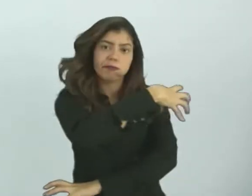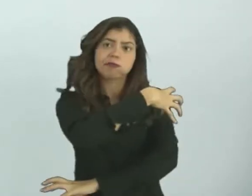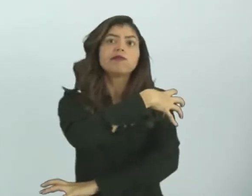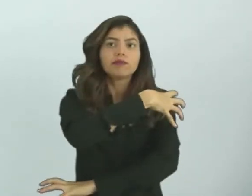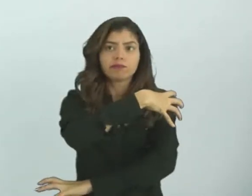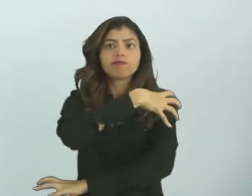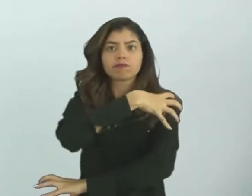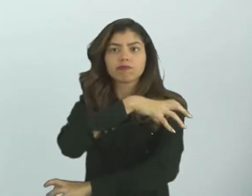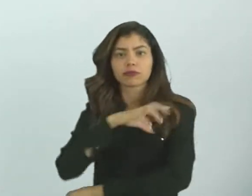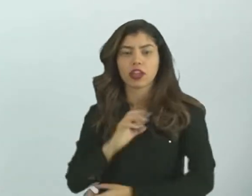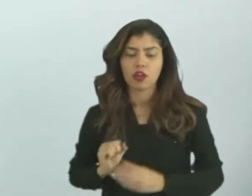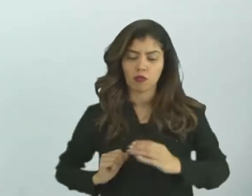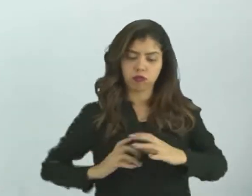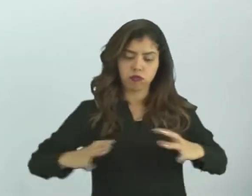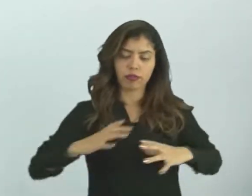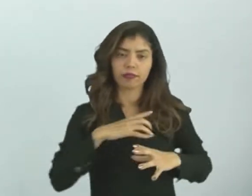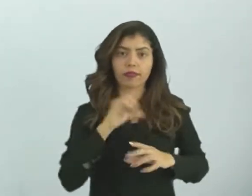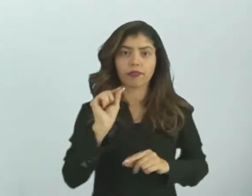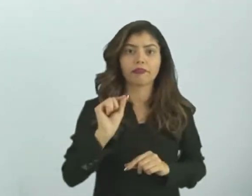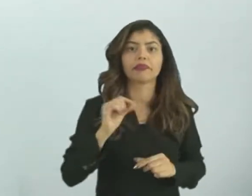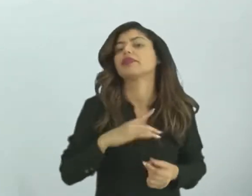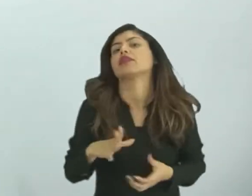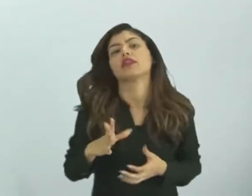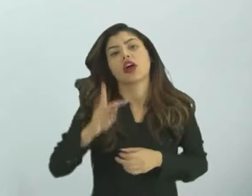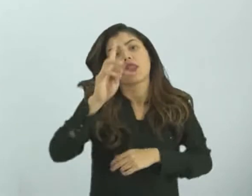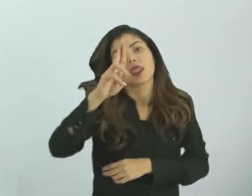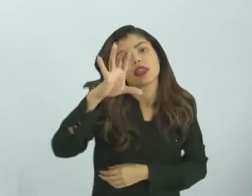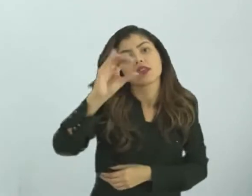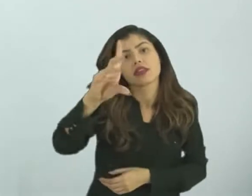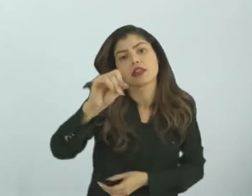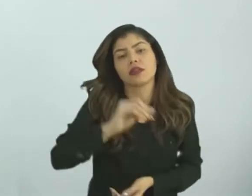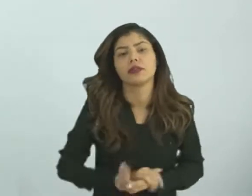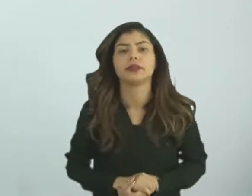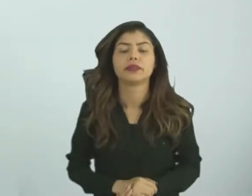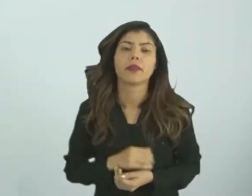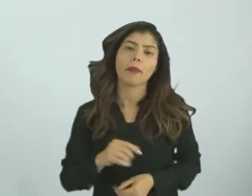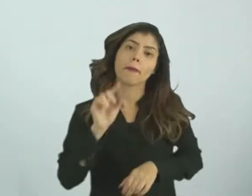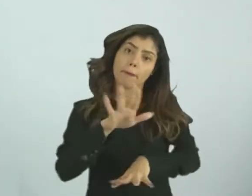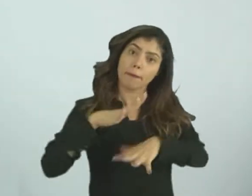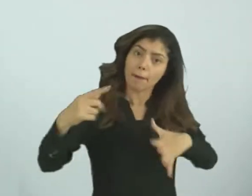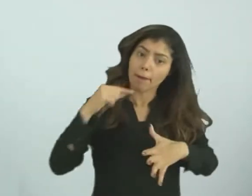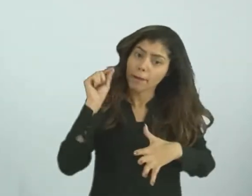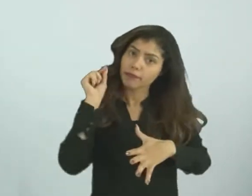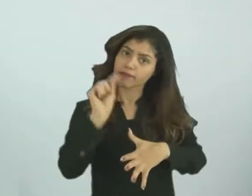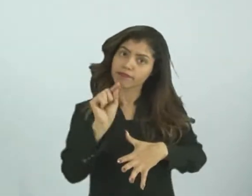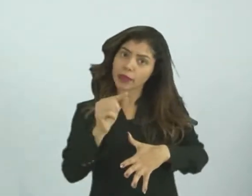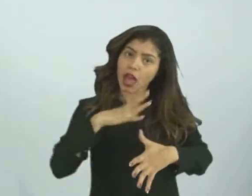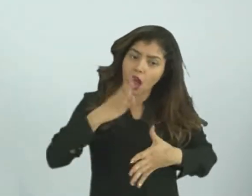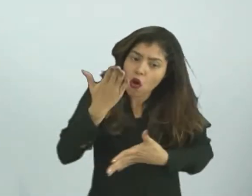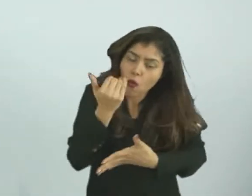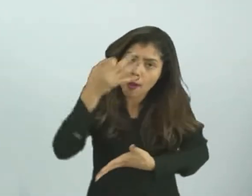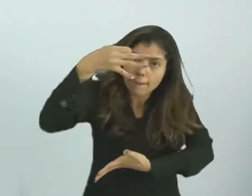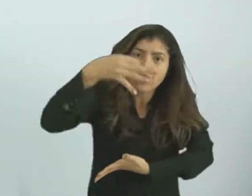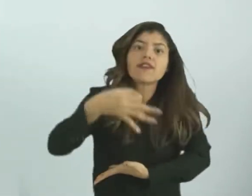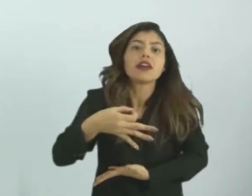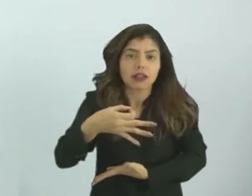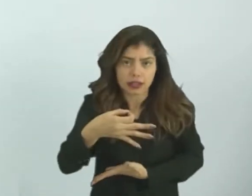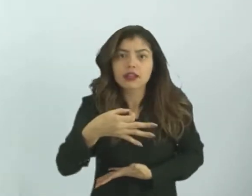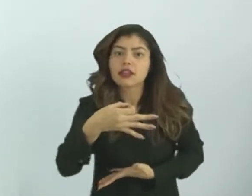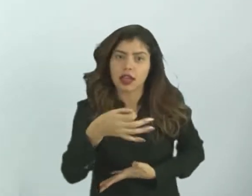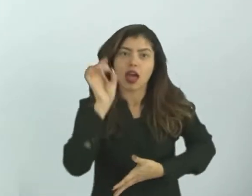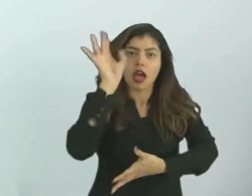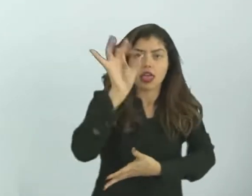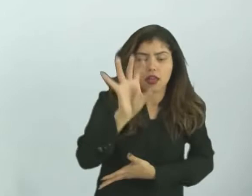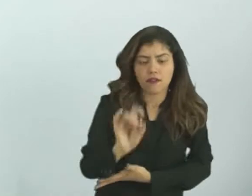pela regeneração daquele músculo, daquele tecido muscular. E com a alimentação adequada,